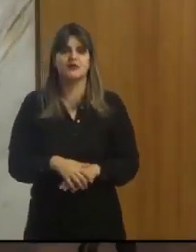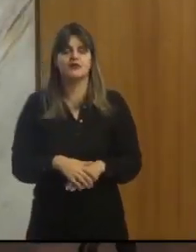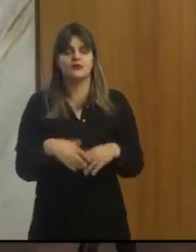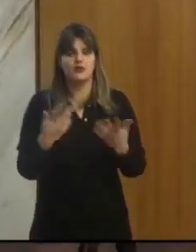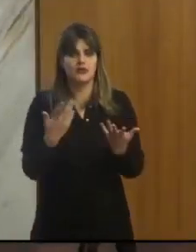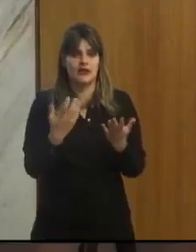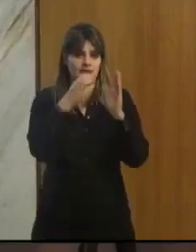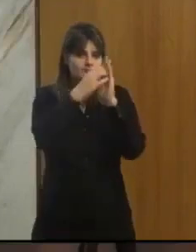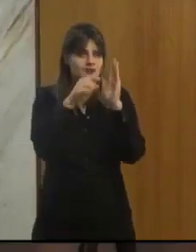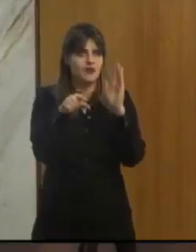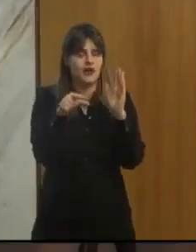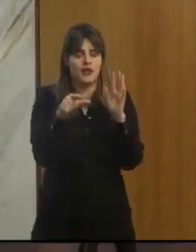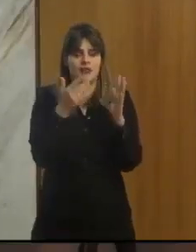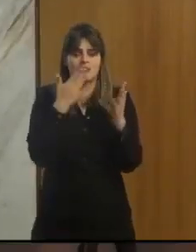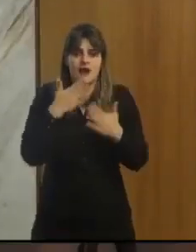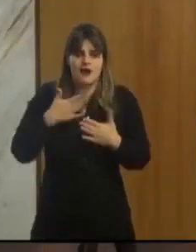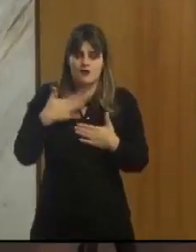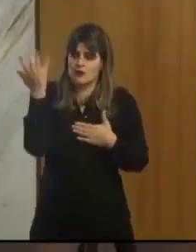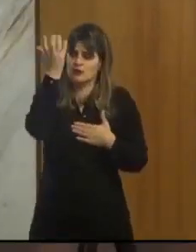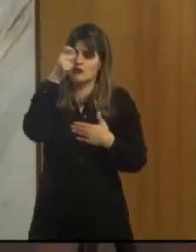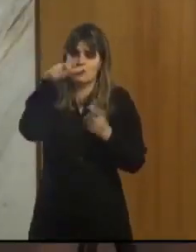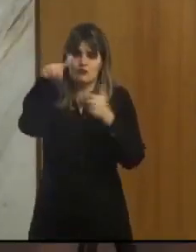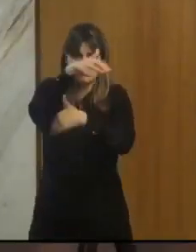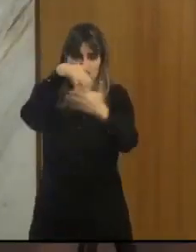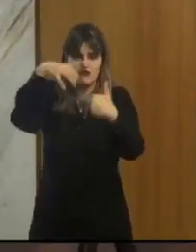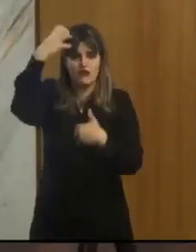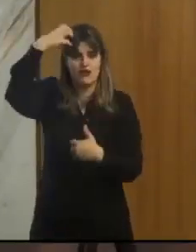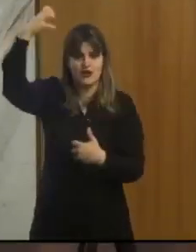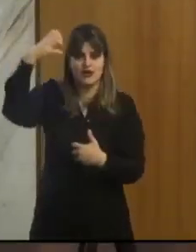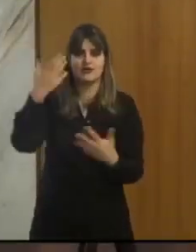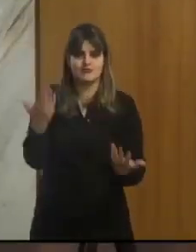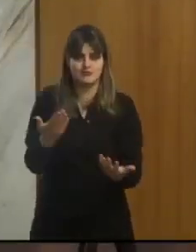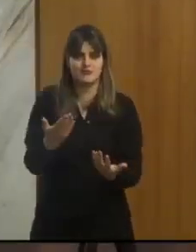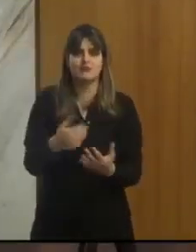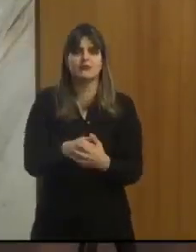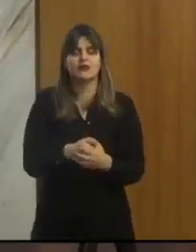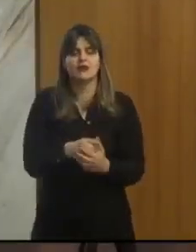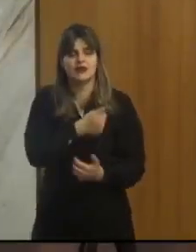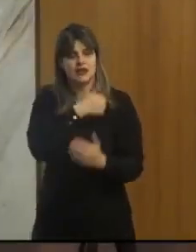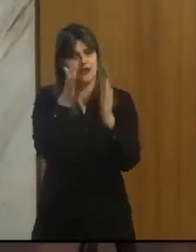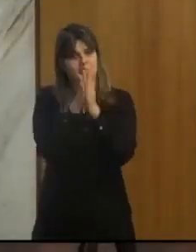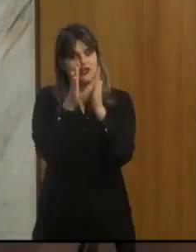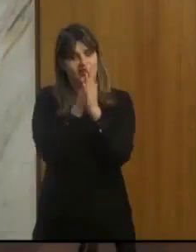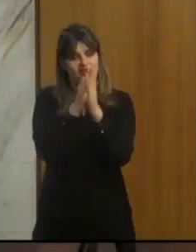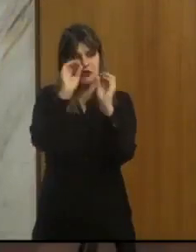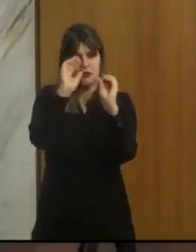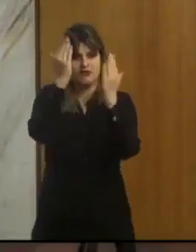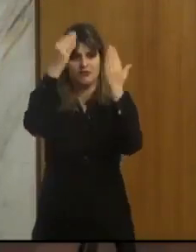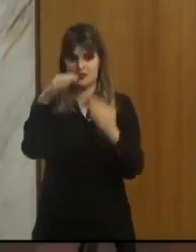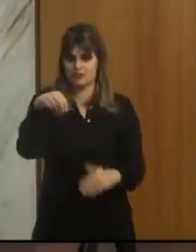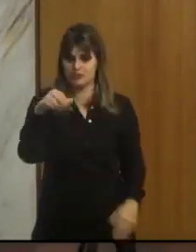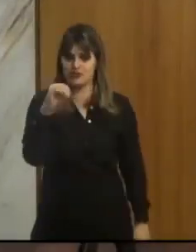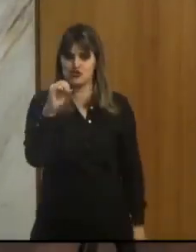identifica a todos, como povo, como cultura, como rei, e está na Igreja Matriz de Sor,